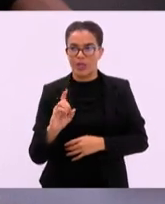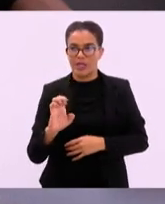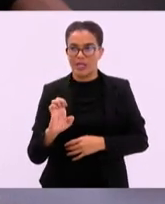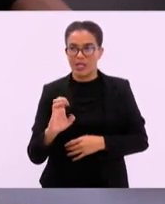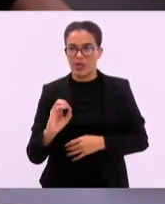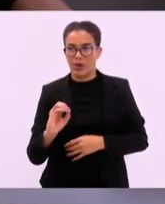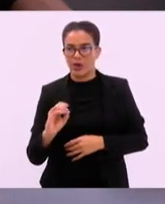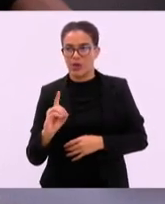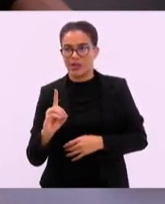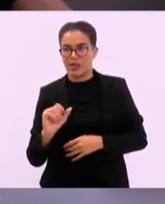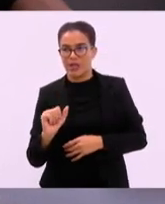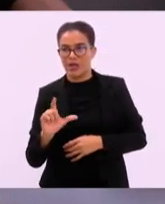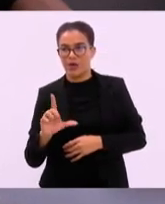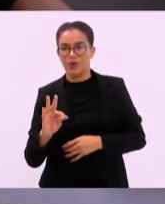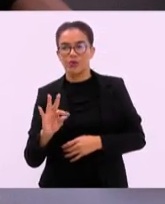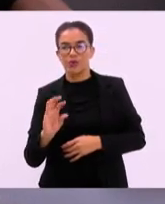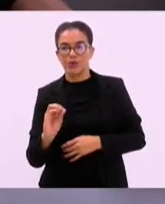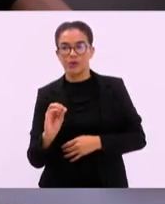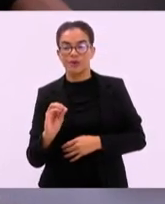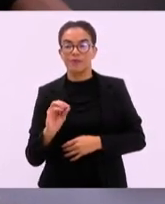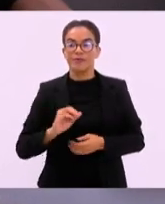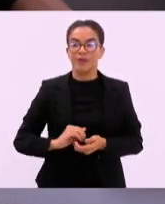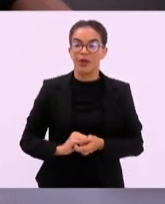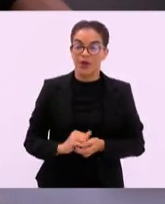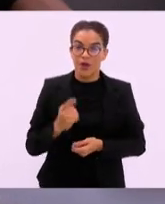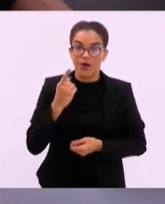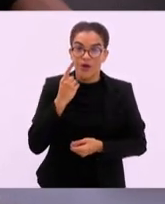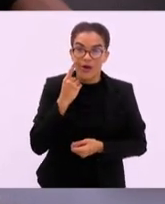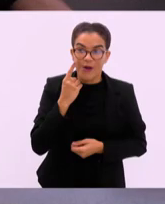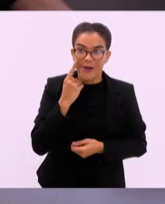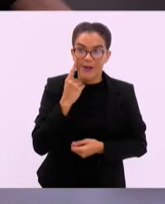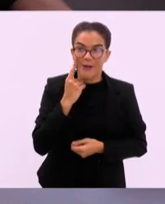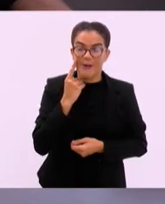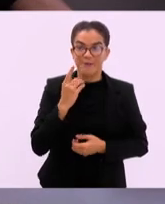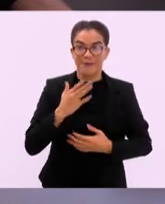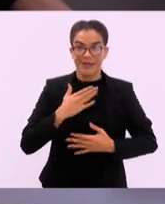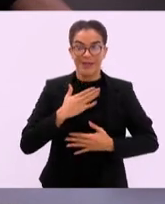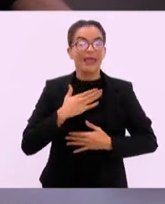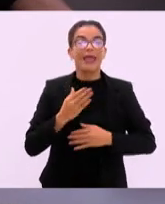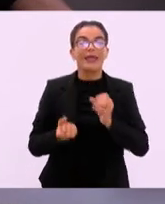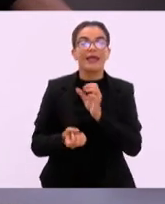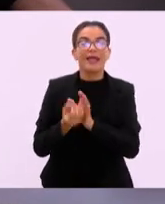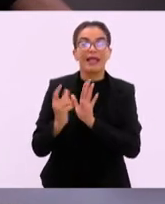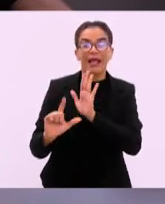parlamentar arguto. Olha só, quem legisla